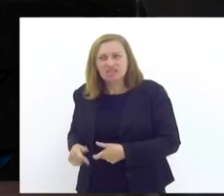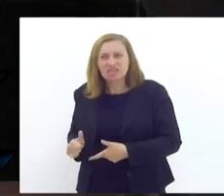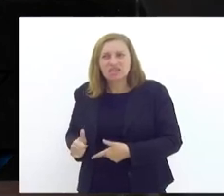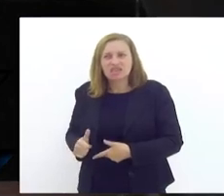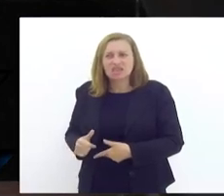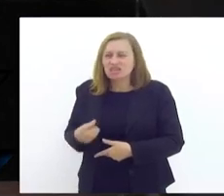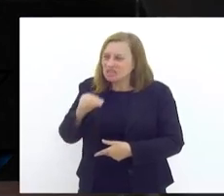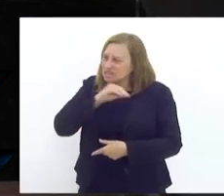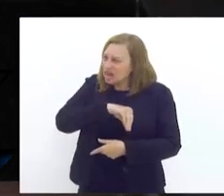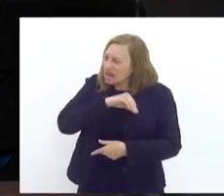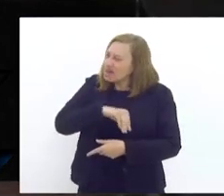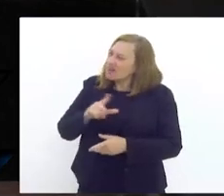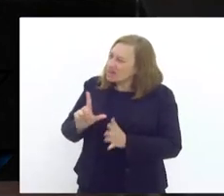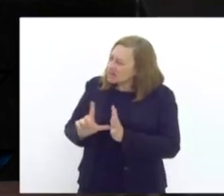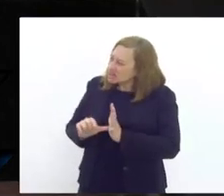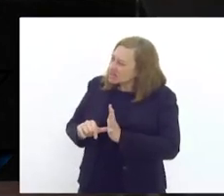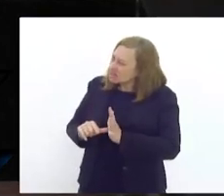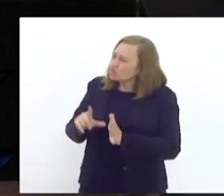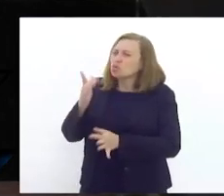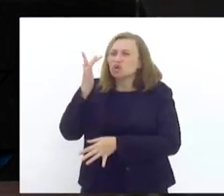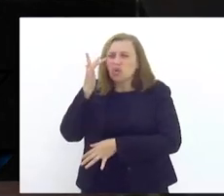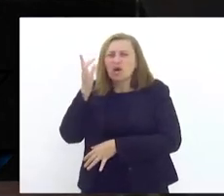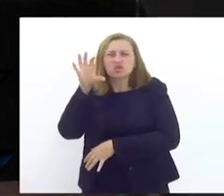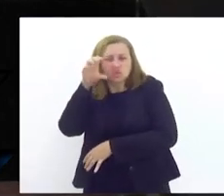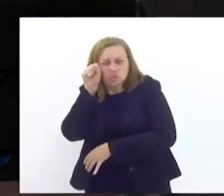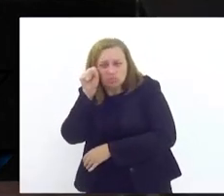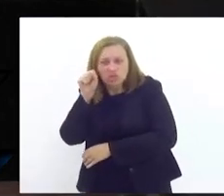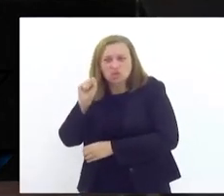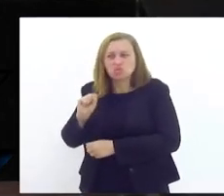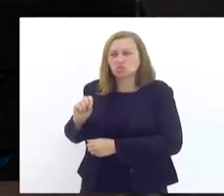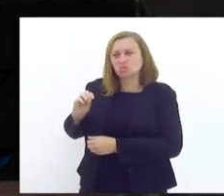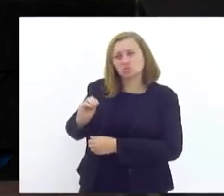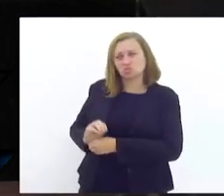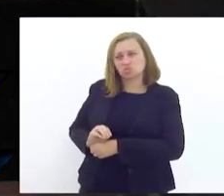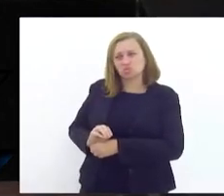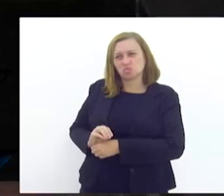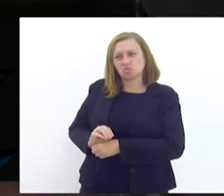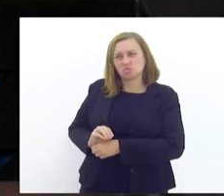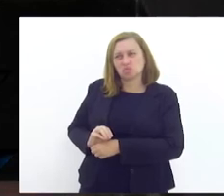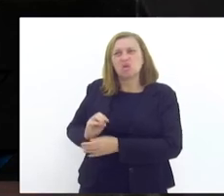Será que estariam dormindo com as contas atrasadas